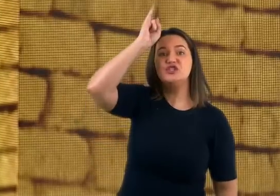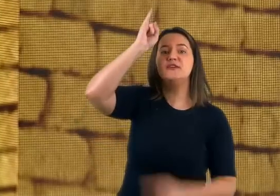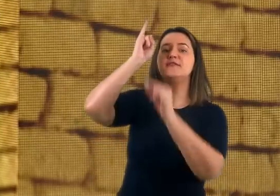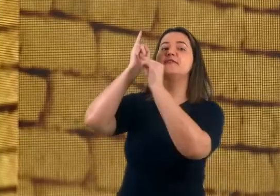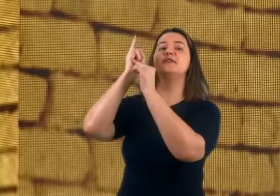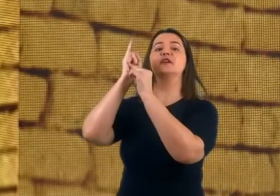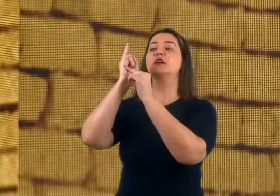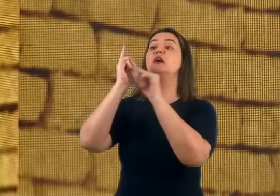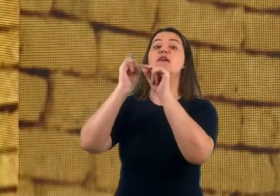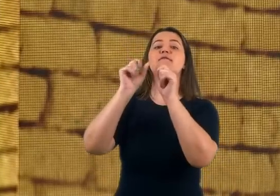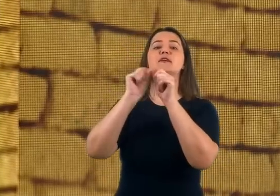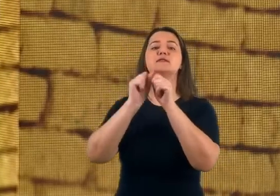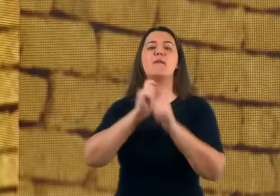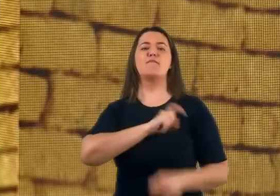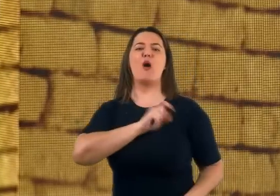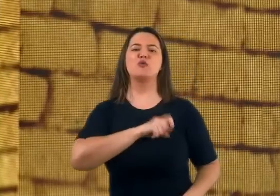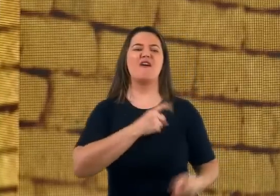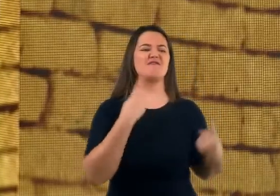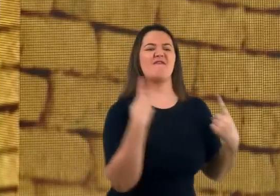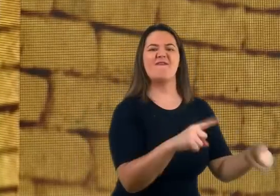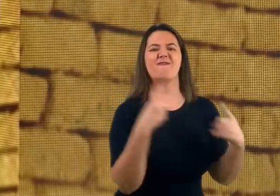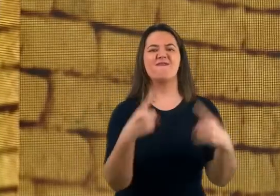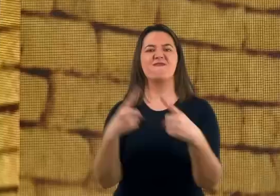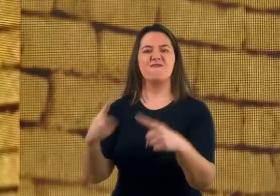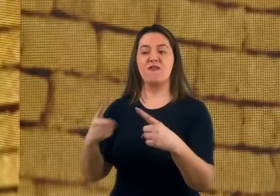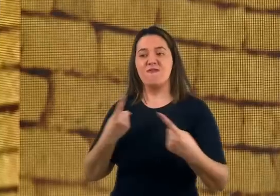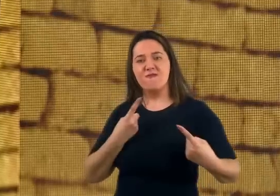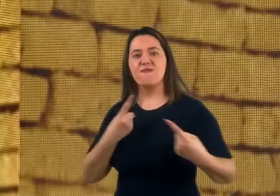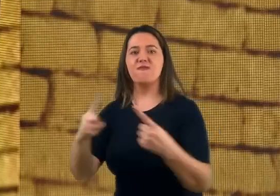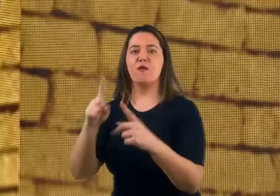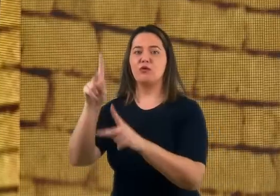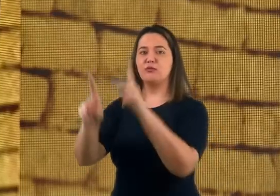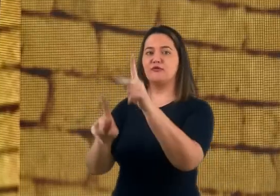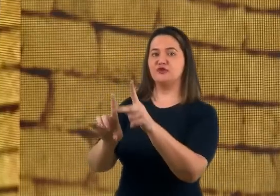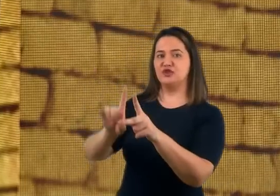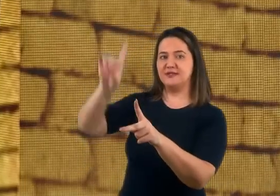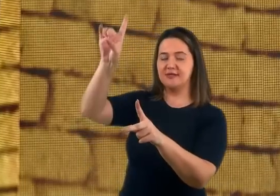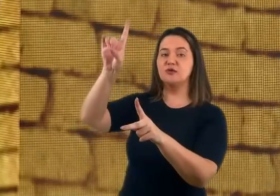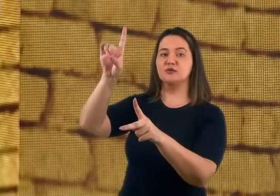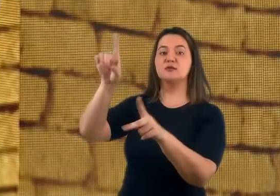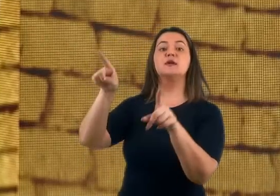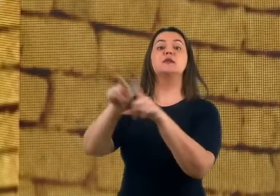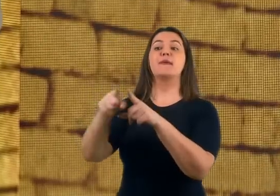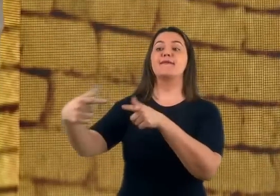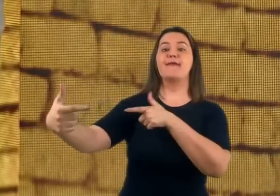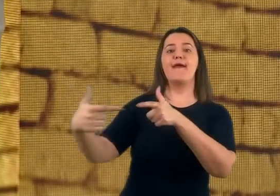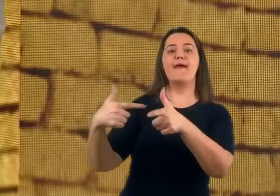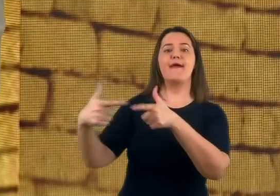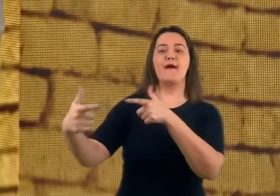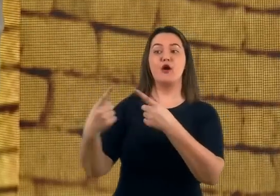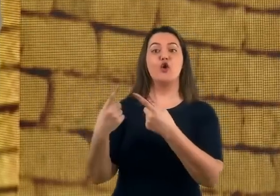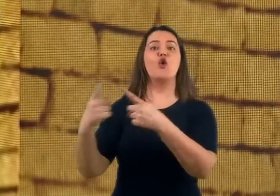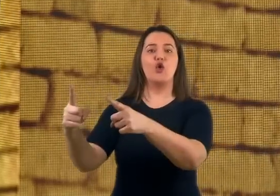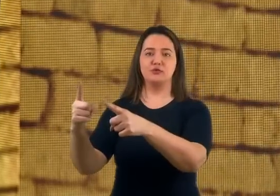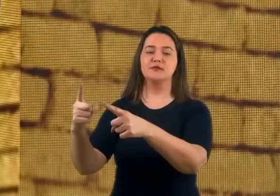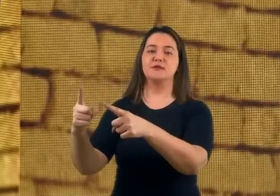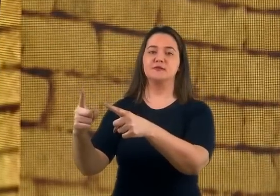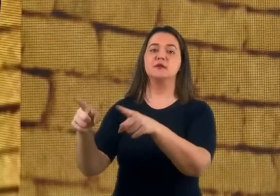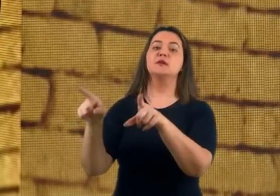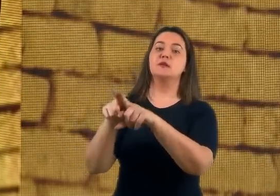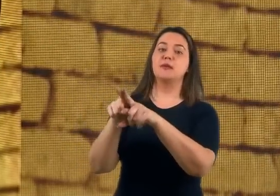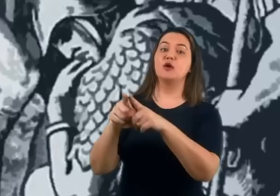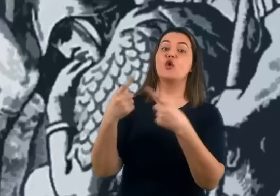das atrocidades que o pequeno chifre cometeu, ele faria guerra contra o povo de Deus e